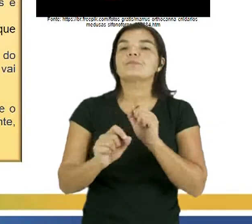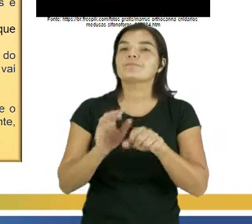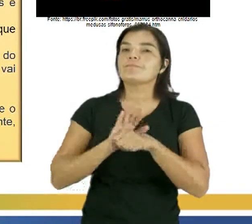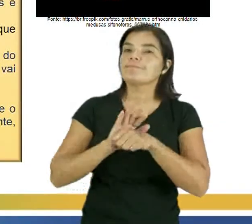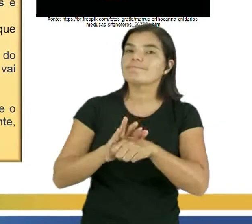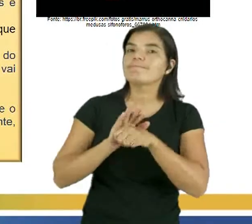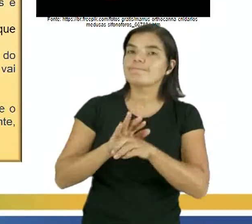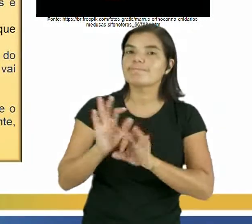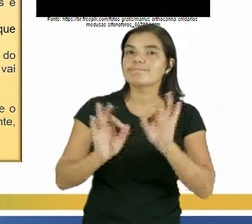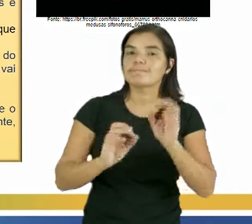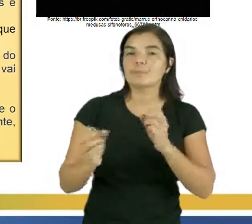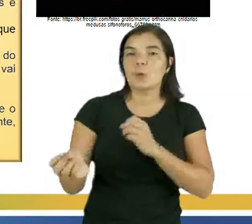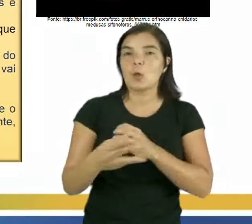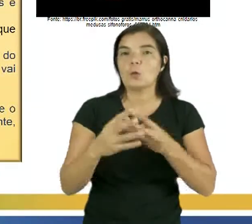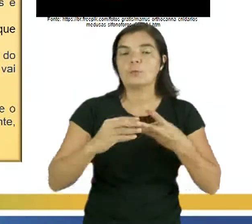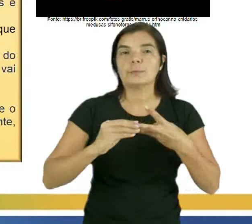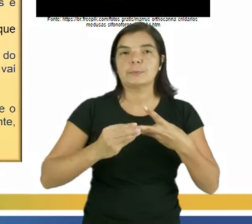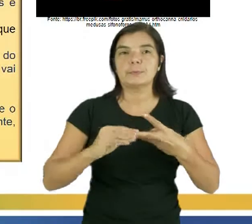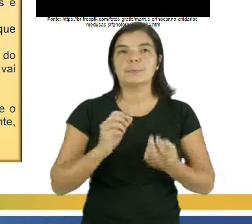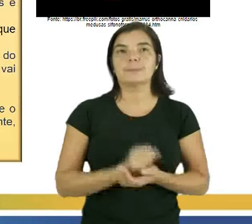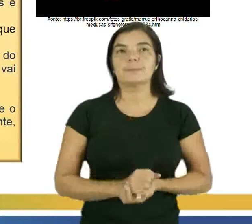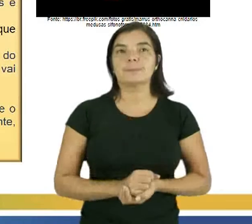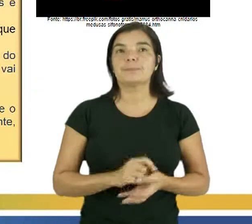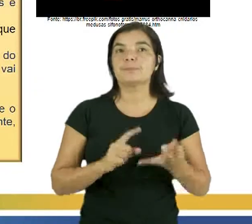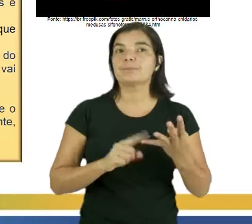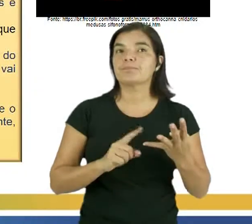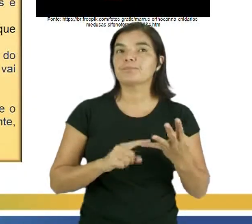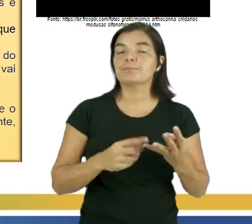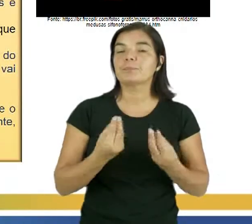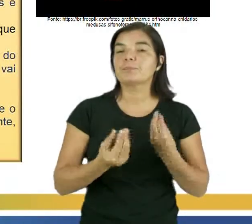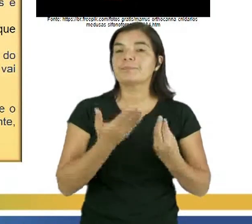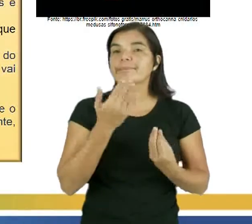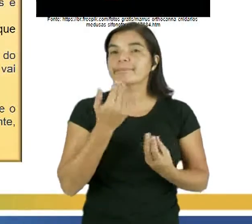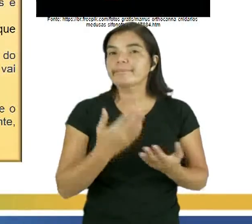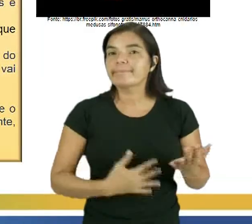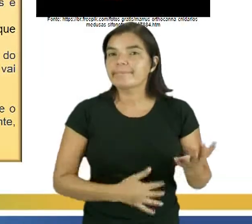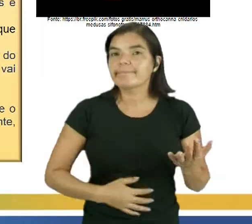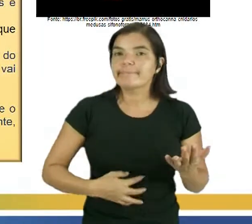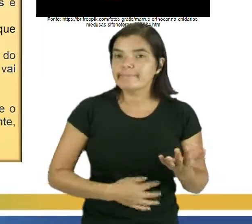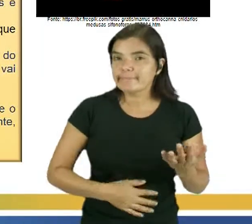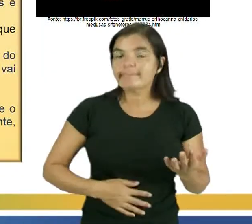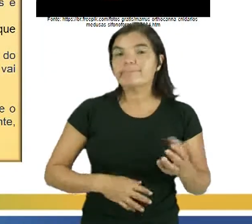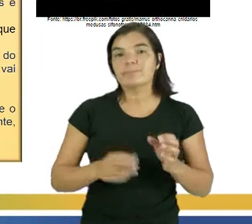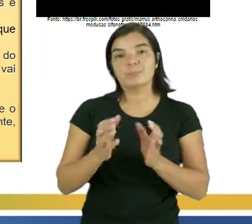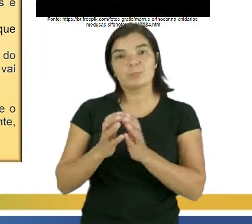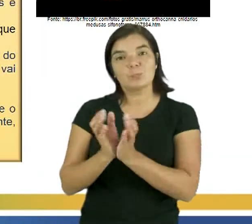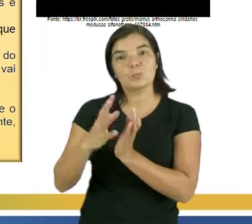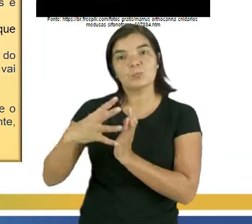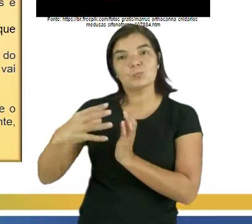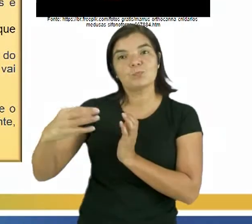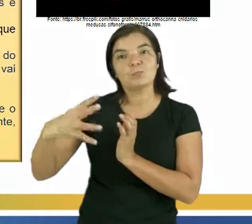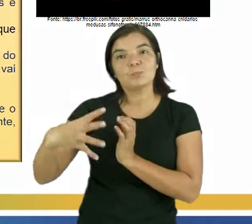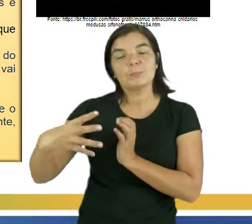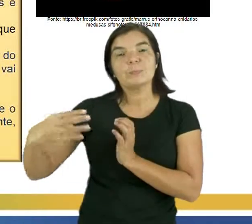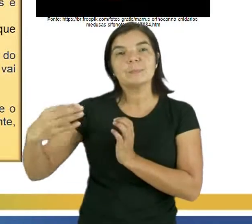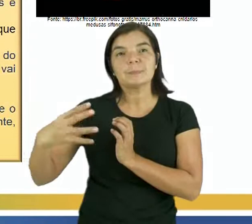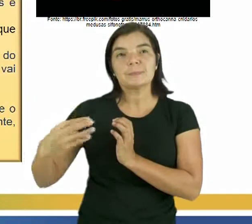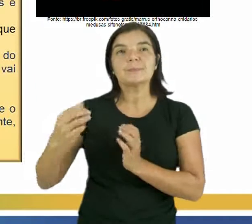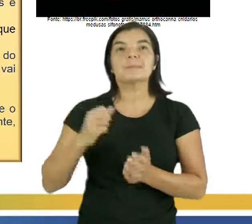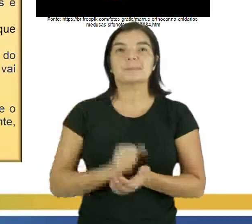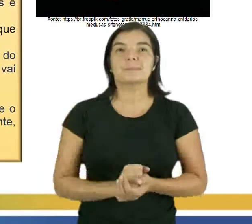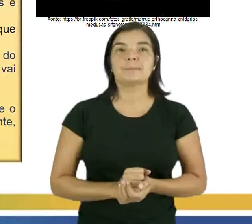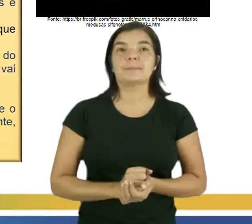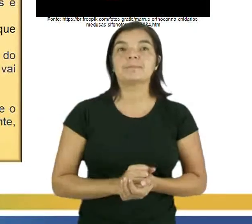auxiliar na formação de novas células. E por último, como é que ocorre a digestão dos selenterados, ou seja, como é que ocorre a digestão